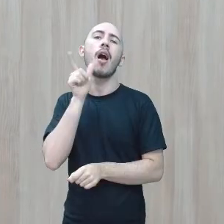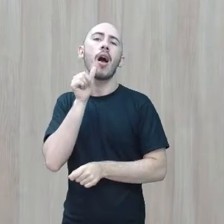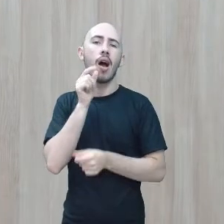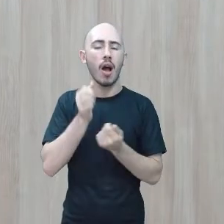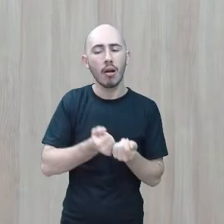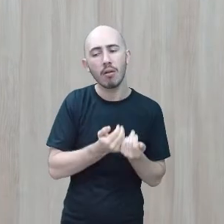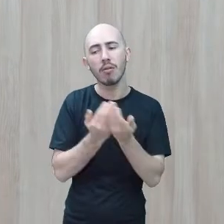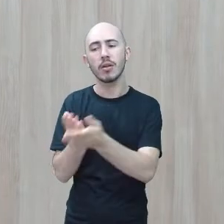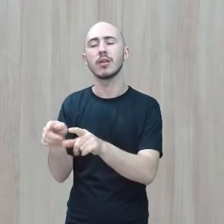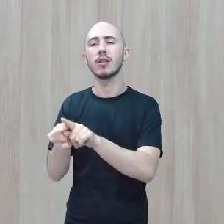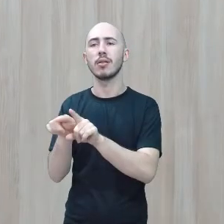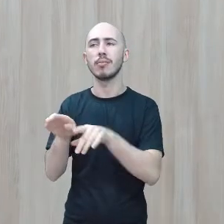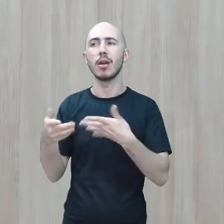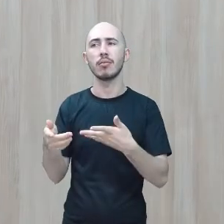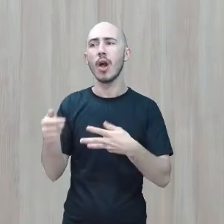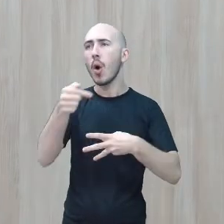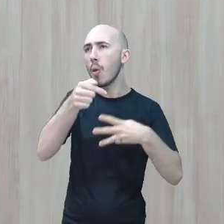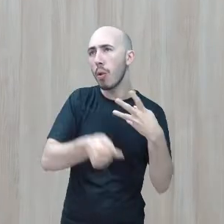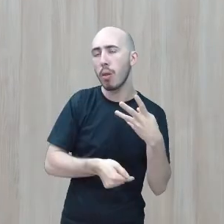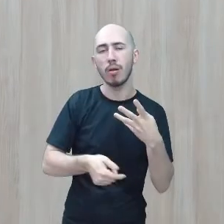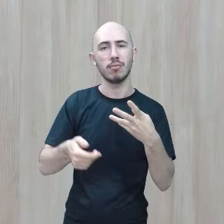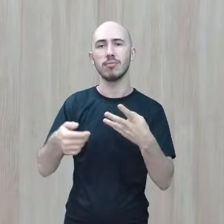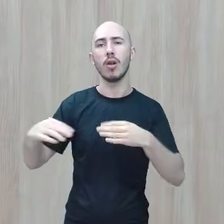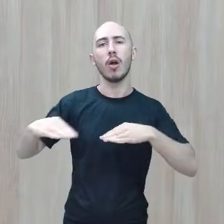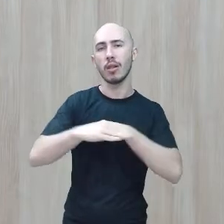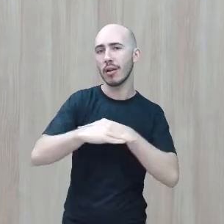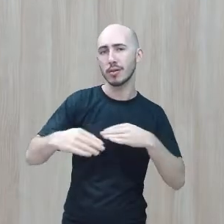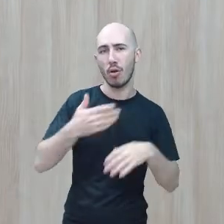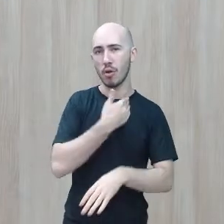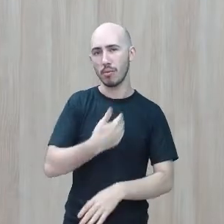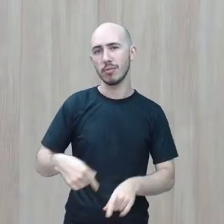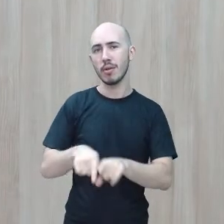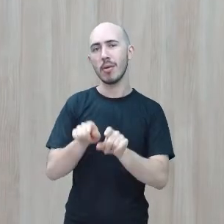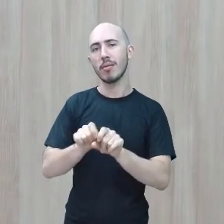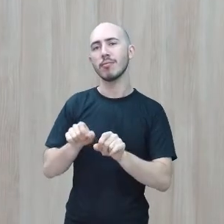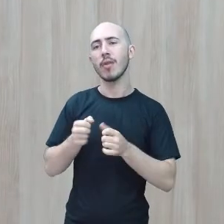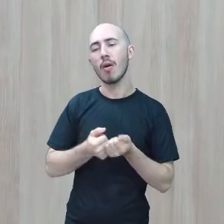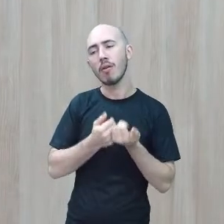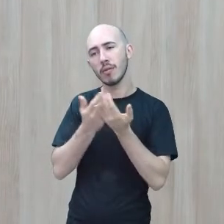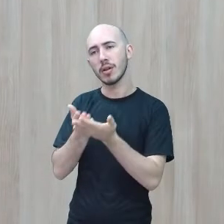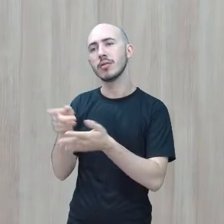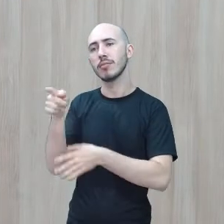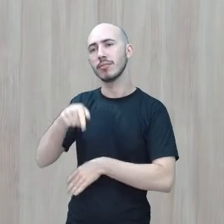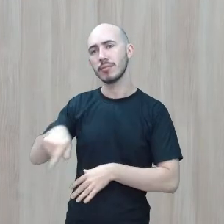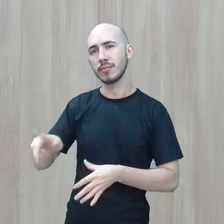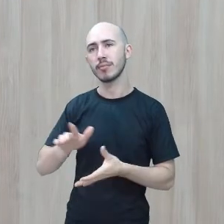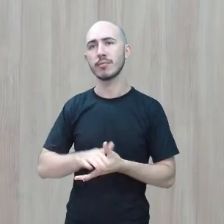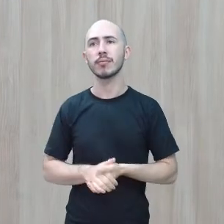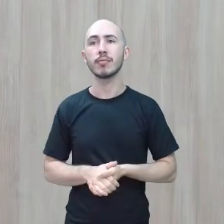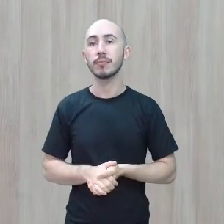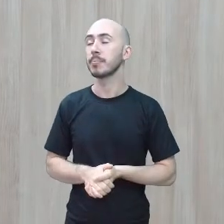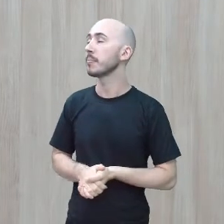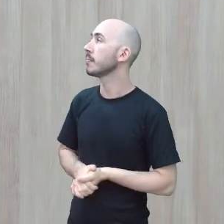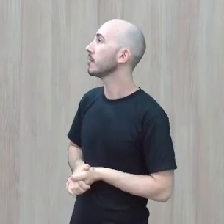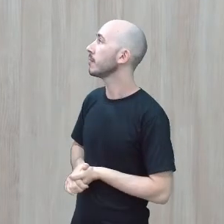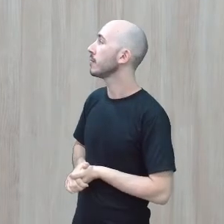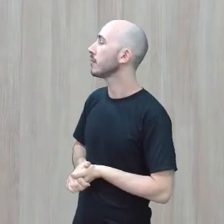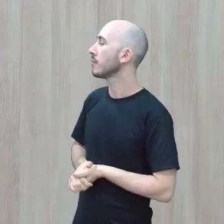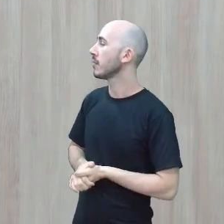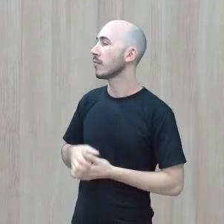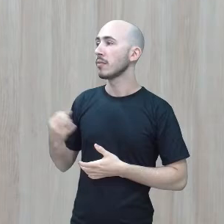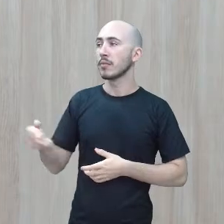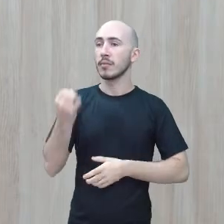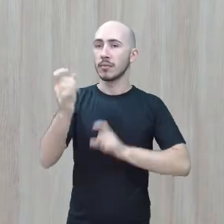água e, enfim, transporte público e tudo mais, toda essa questão de infraestrutura. É importante a